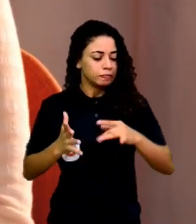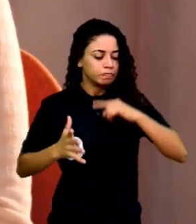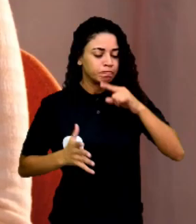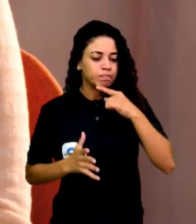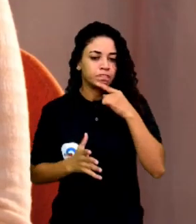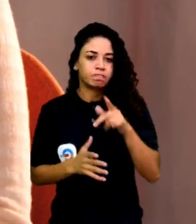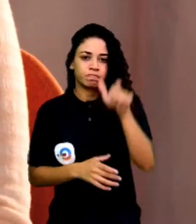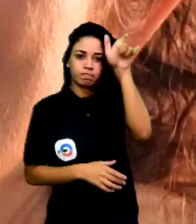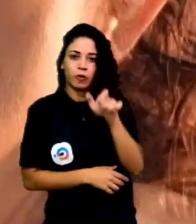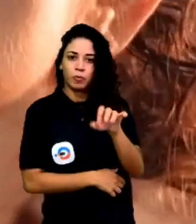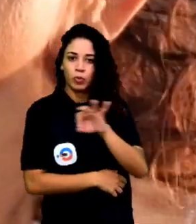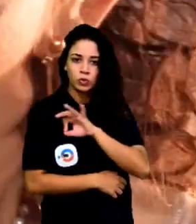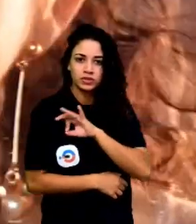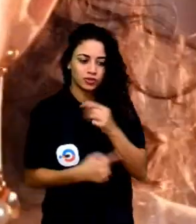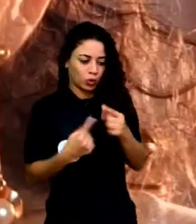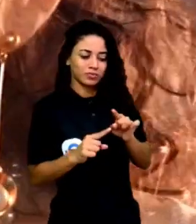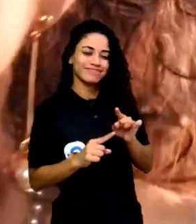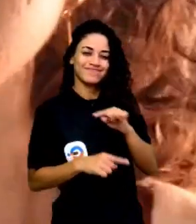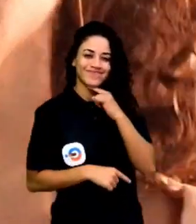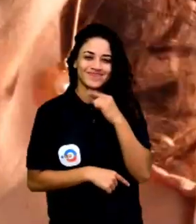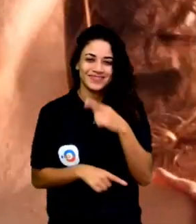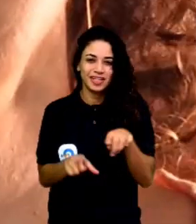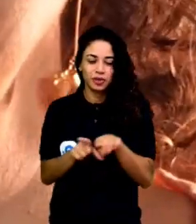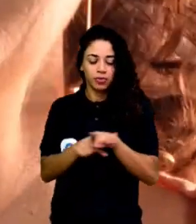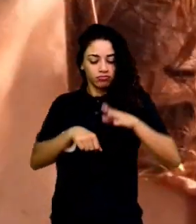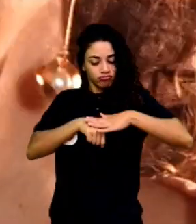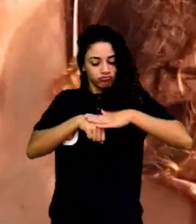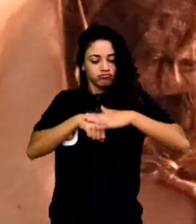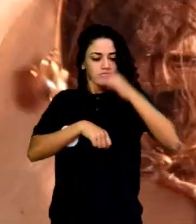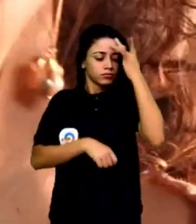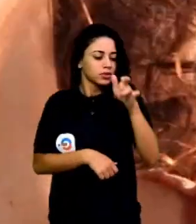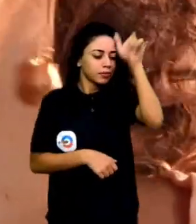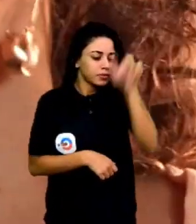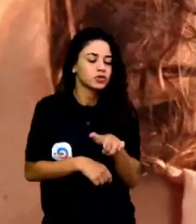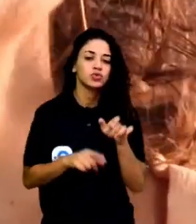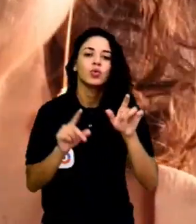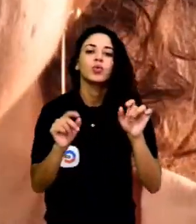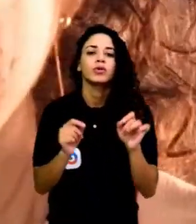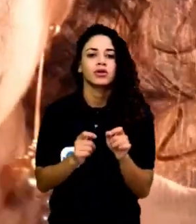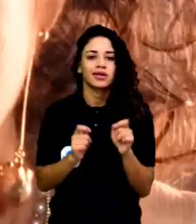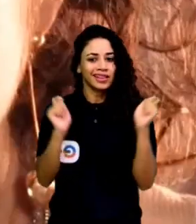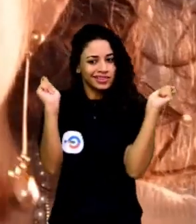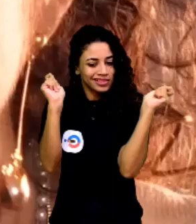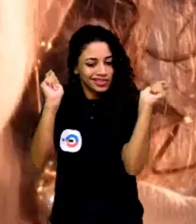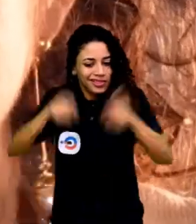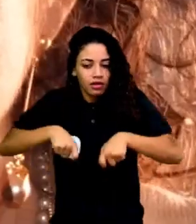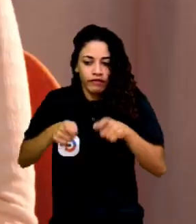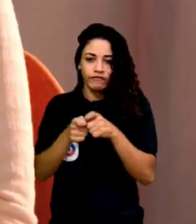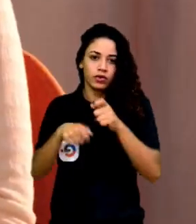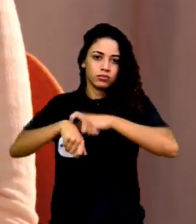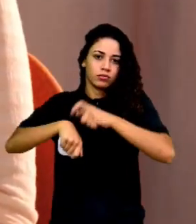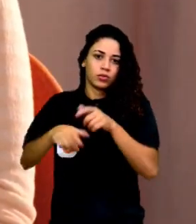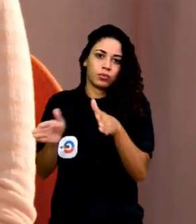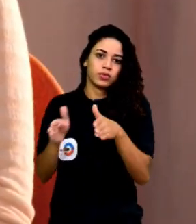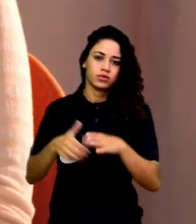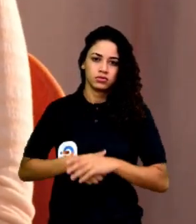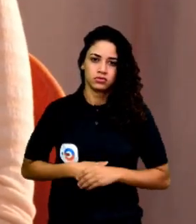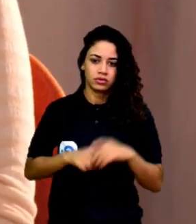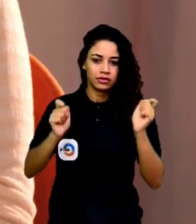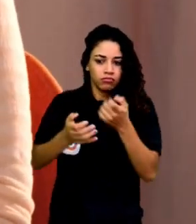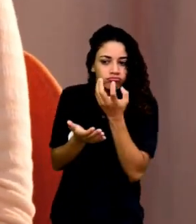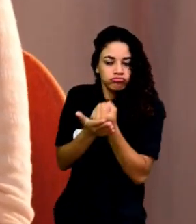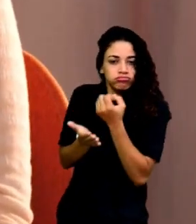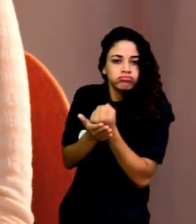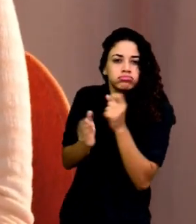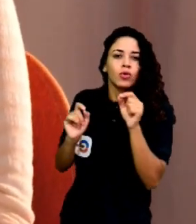forças policiais, a autogestão fez com que as pessoas fizessem o que era possível ser feito naquele momento, registrar